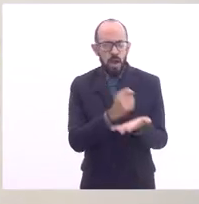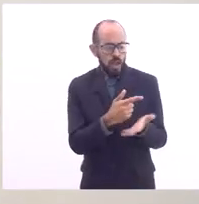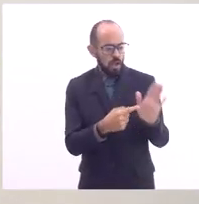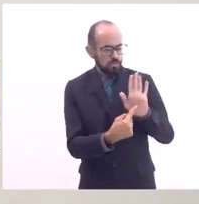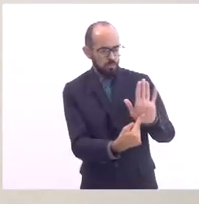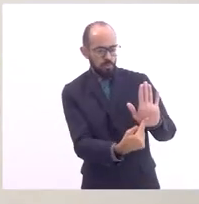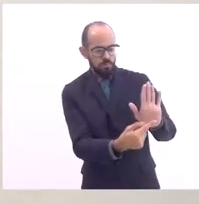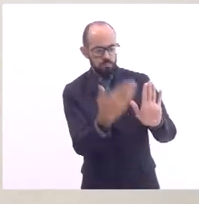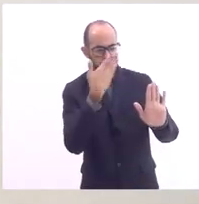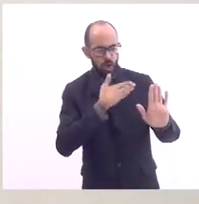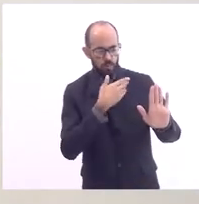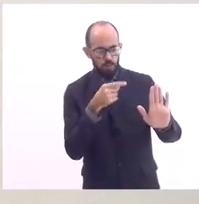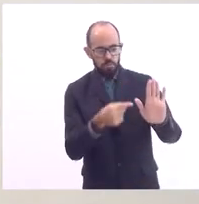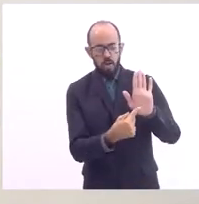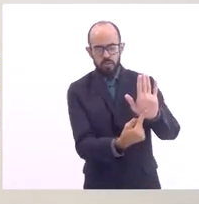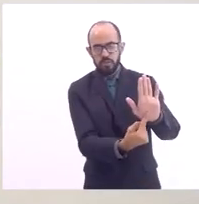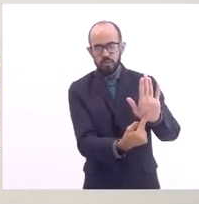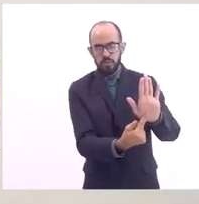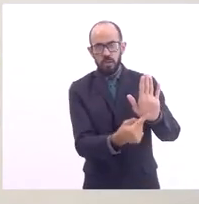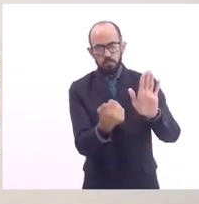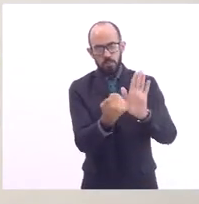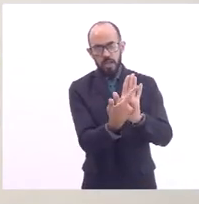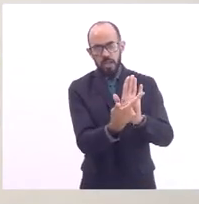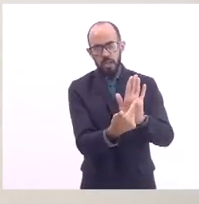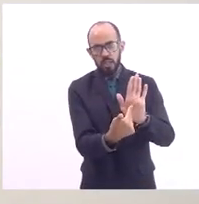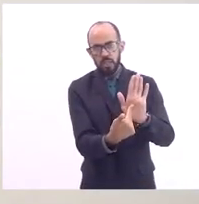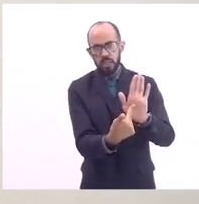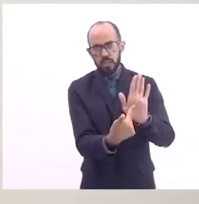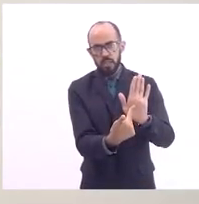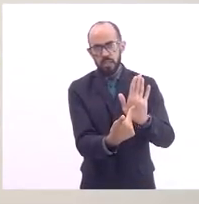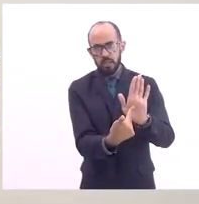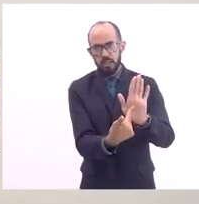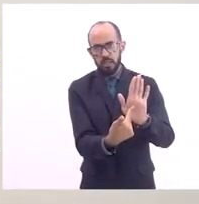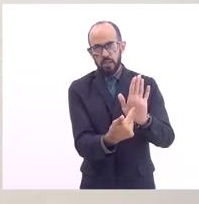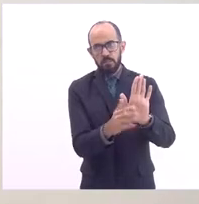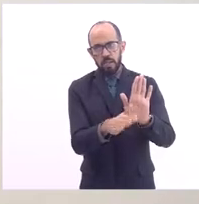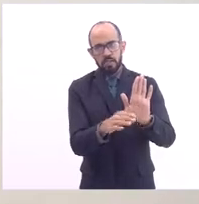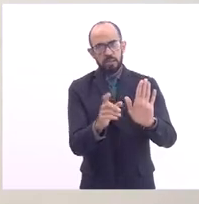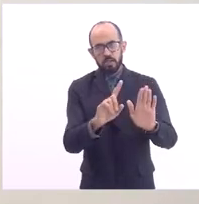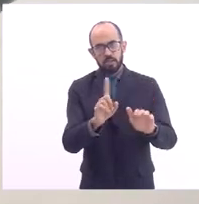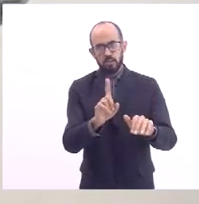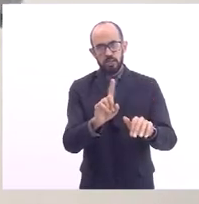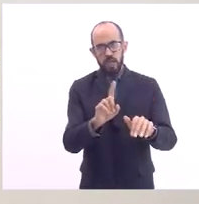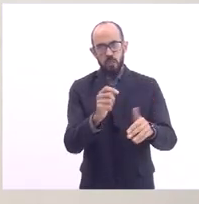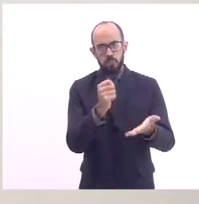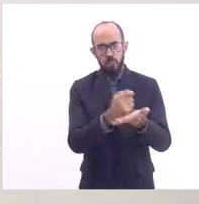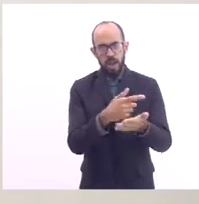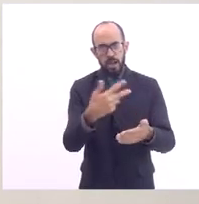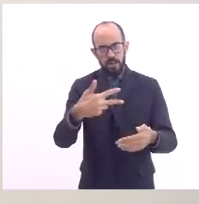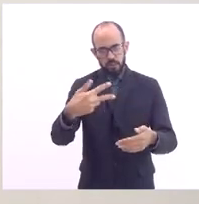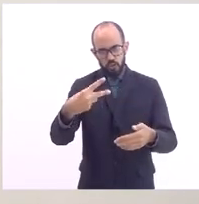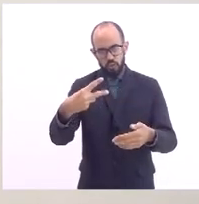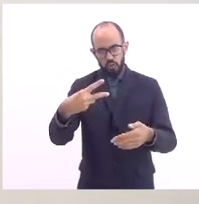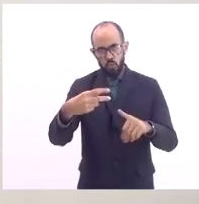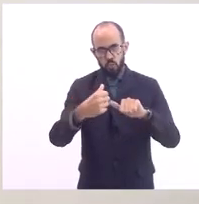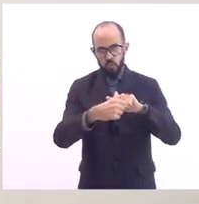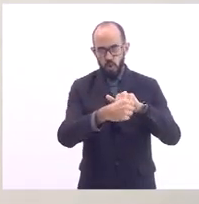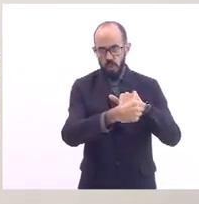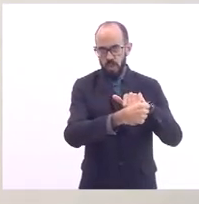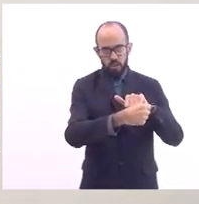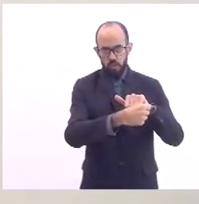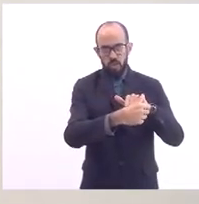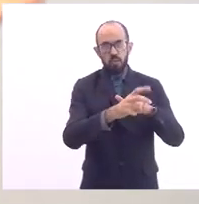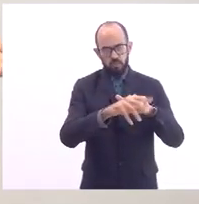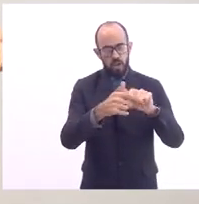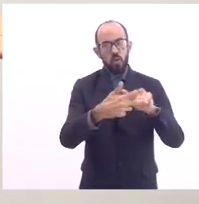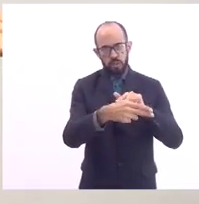aqui, ó. Eu paguei aqui a conta. Se você não pagar aquela segunda conta do mês de janeiro, ele diz na sua cara, não, se você não pagar, vai